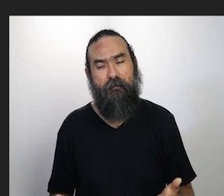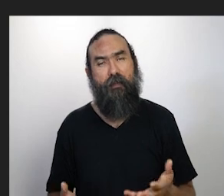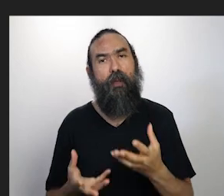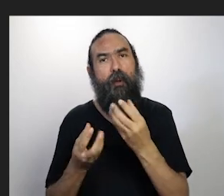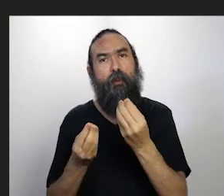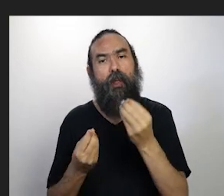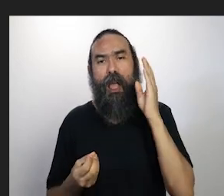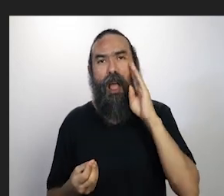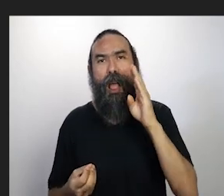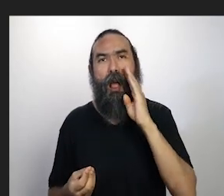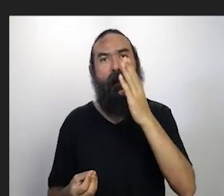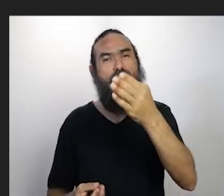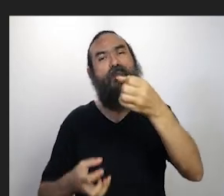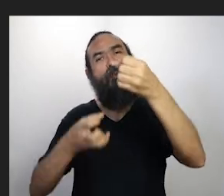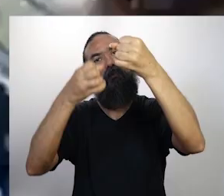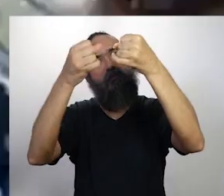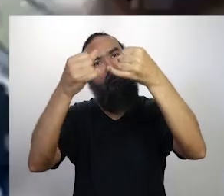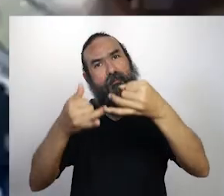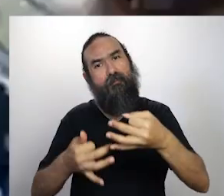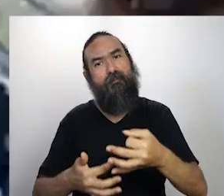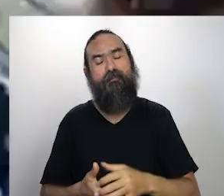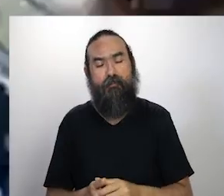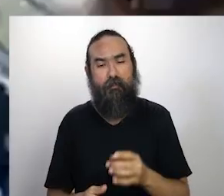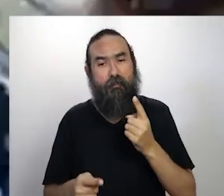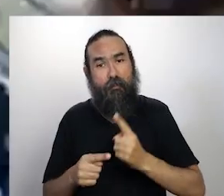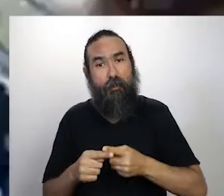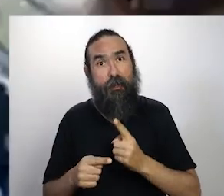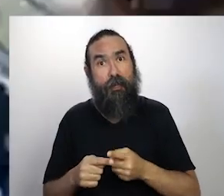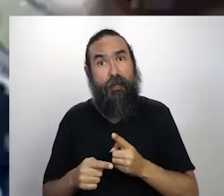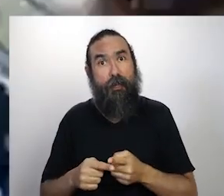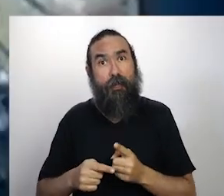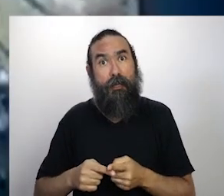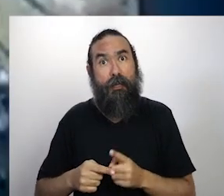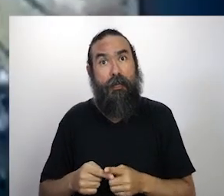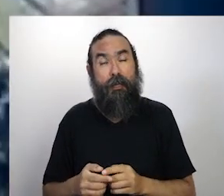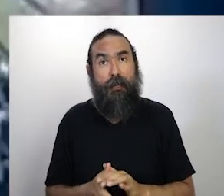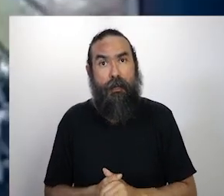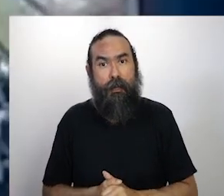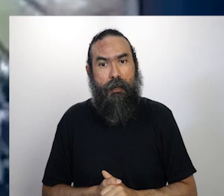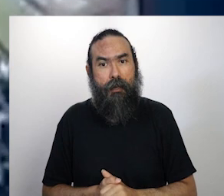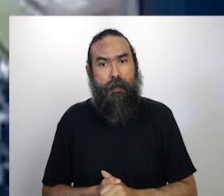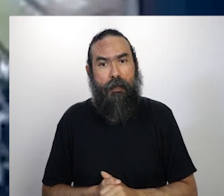Nossa, muito legal isso que você relata, porque